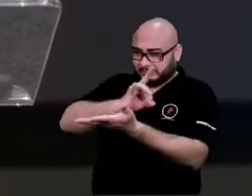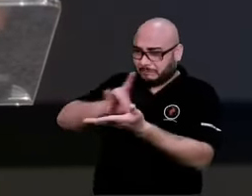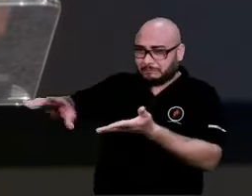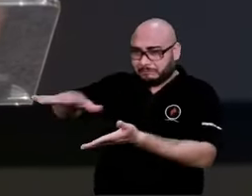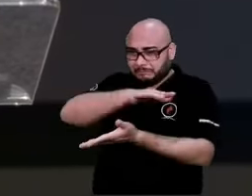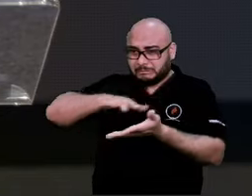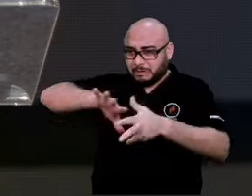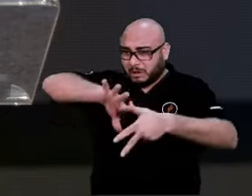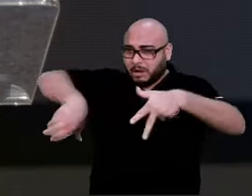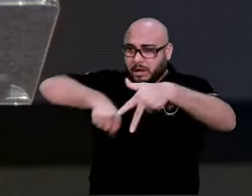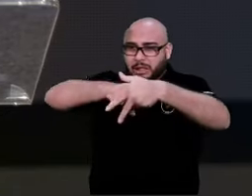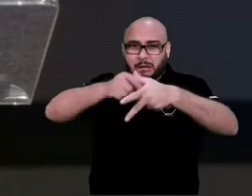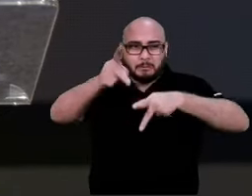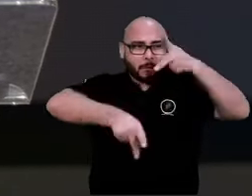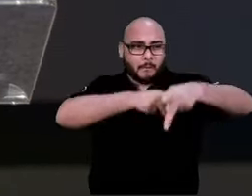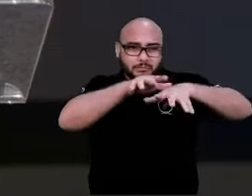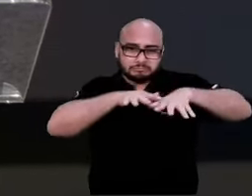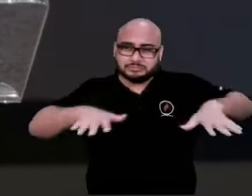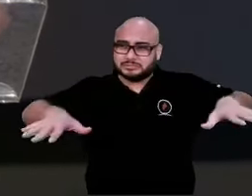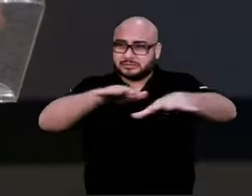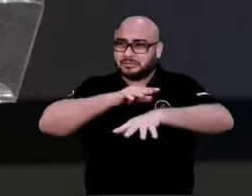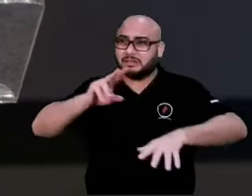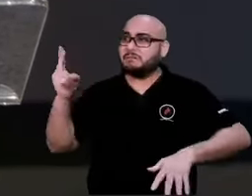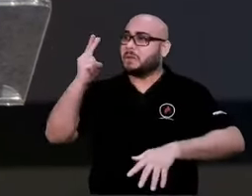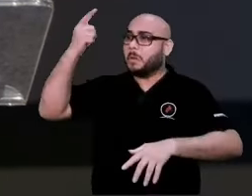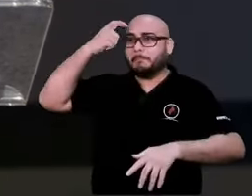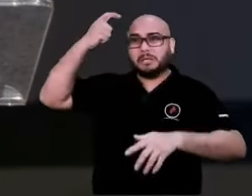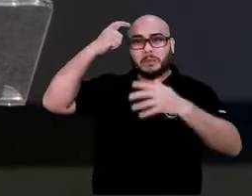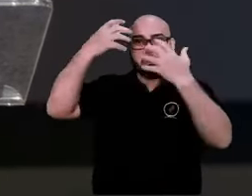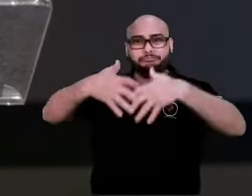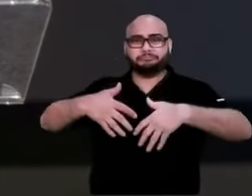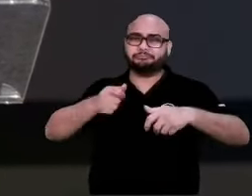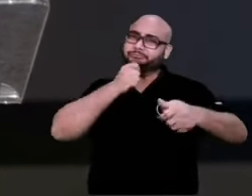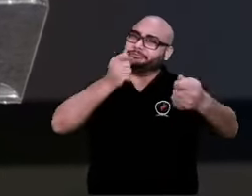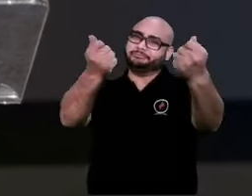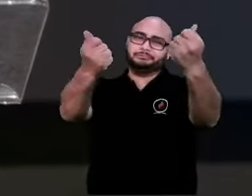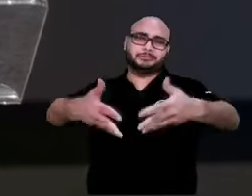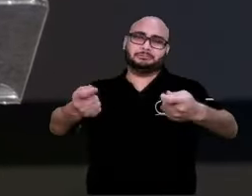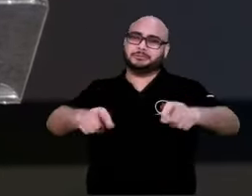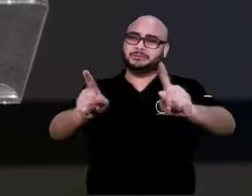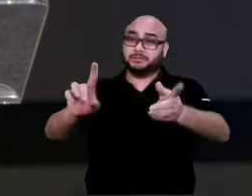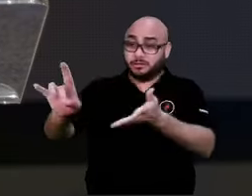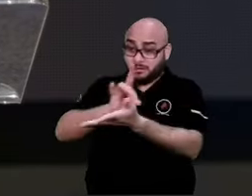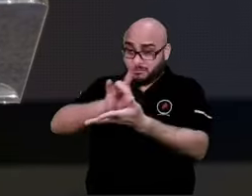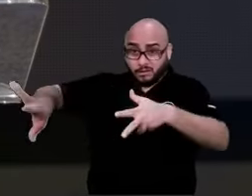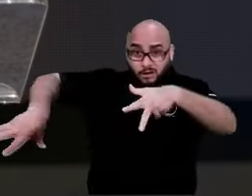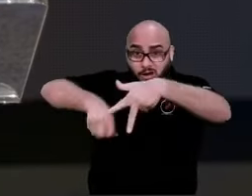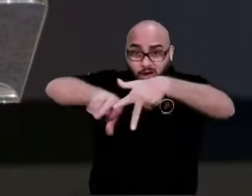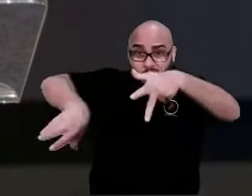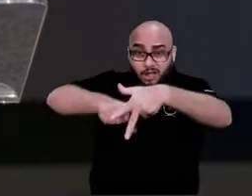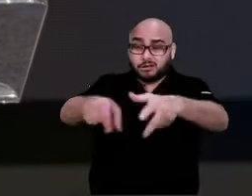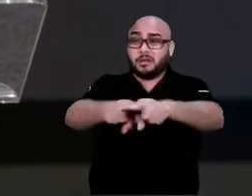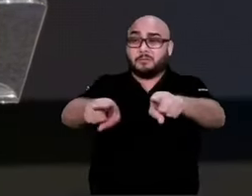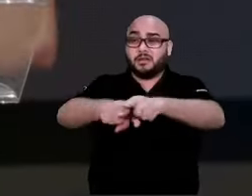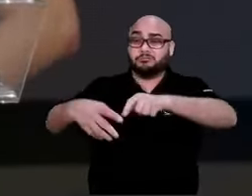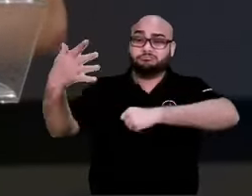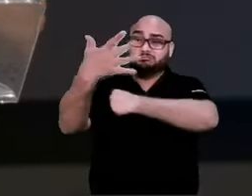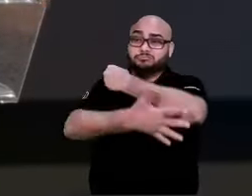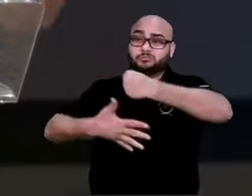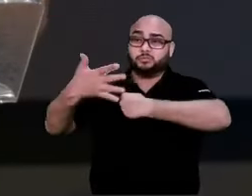servia de um memorial, mas aquilo ali já não era mais a verdade deles. Então o inimigo levou tudo, inclusive os escudos de ouro que Salomão